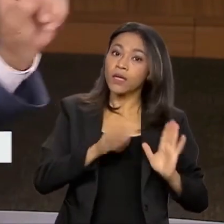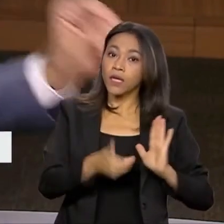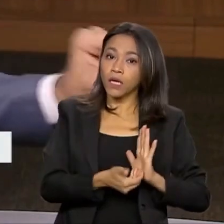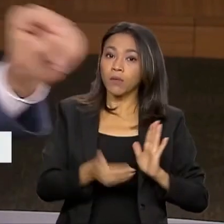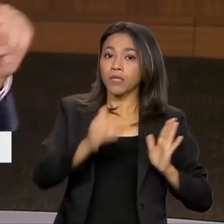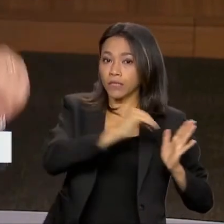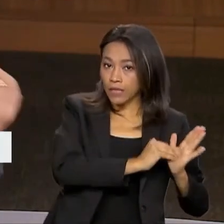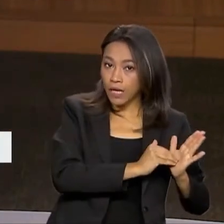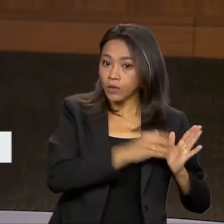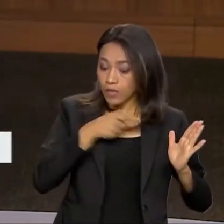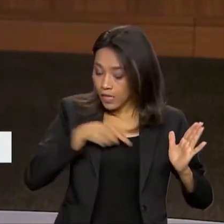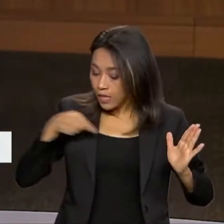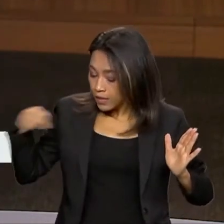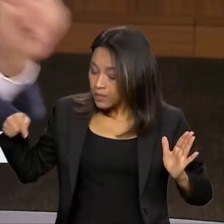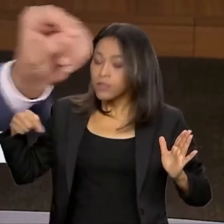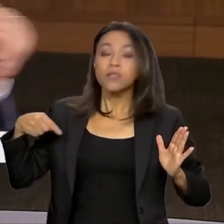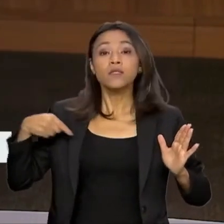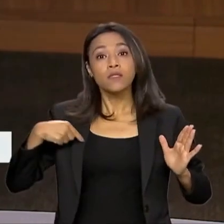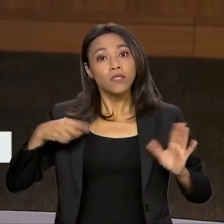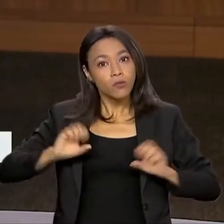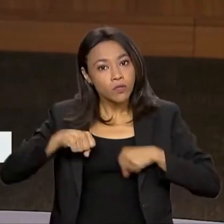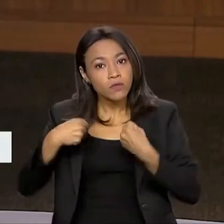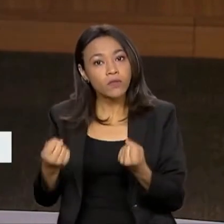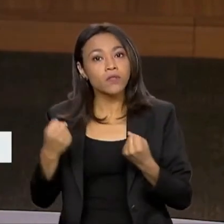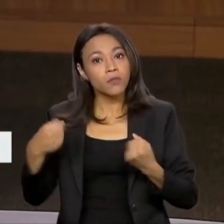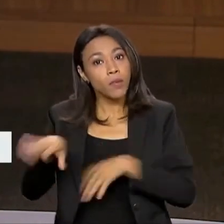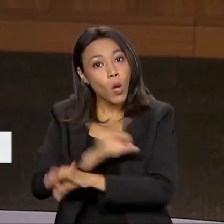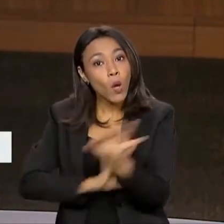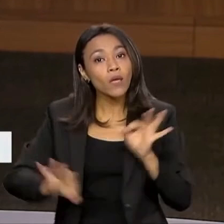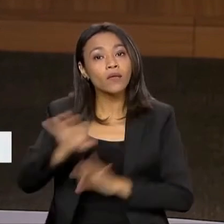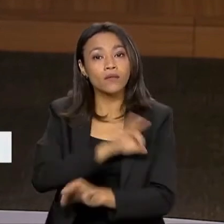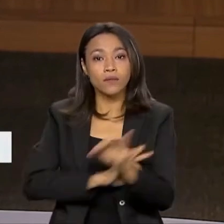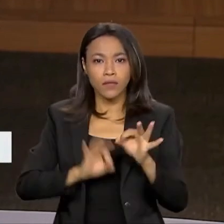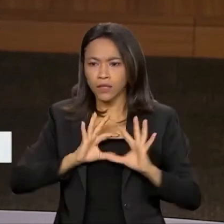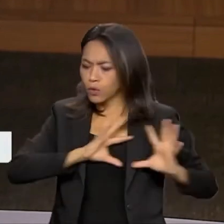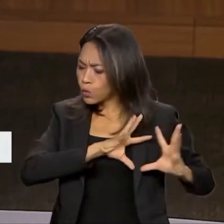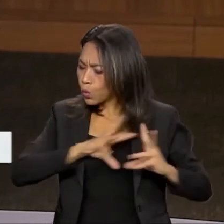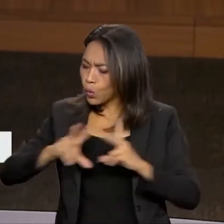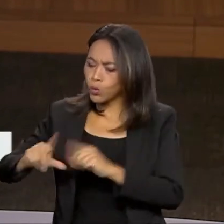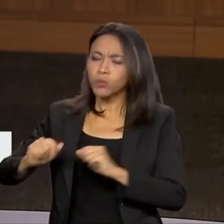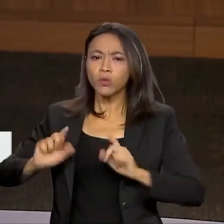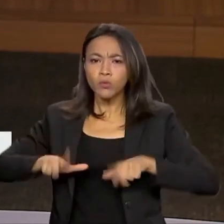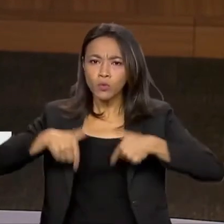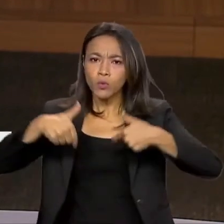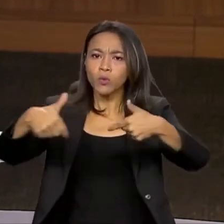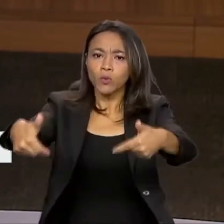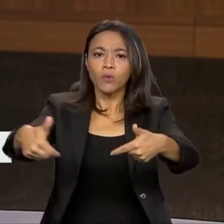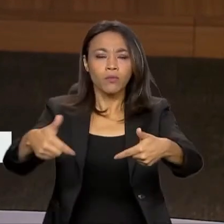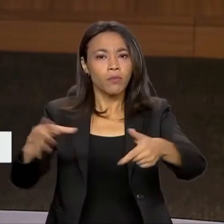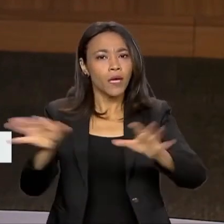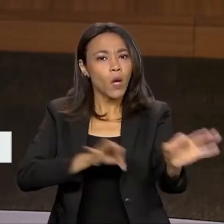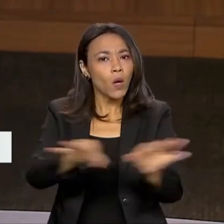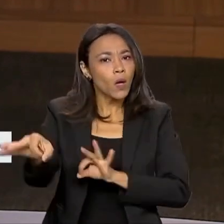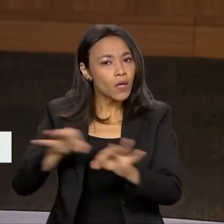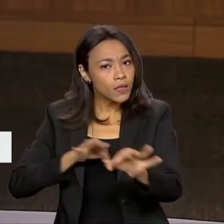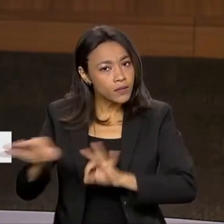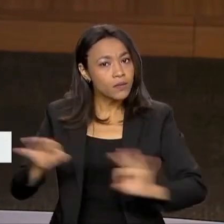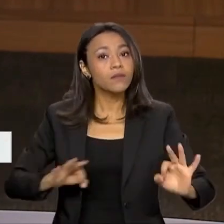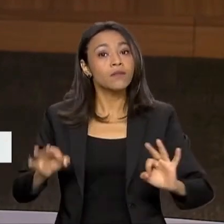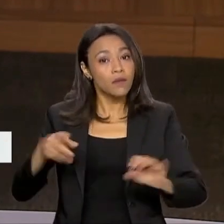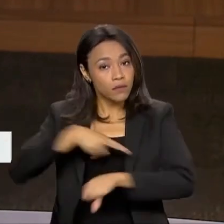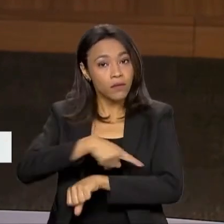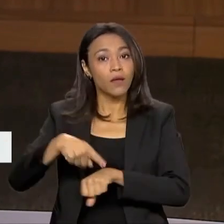estão fazendo para arrumar bagunça herdada tá todo mundo trabalhando na mesma direção para arrumar a casa